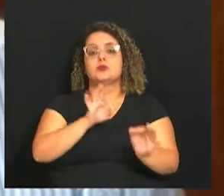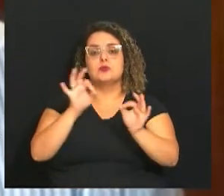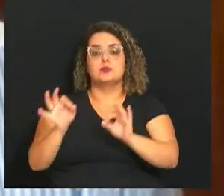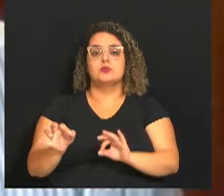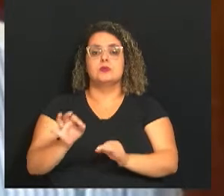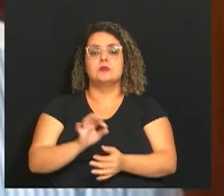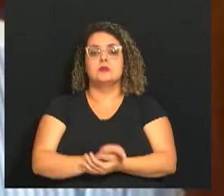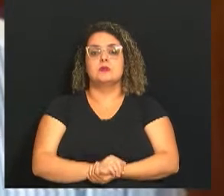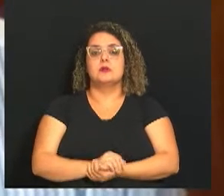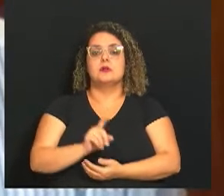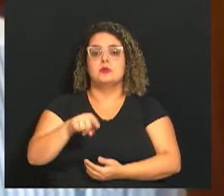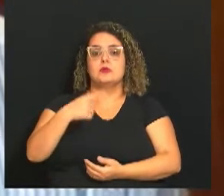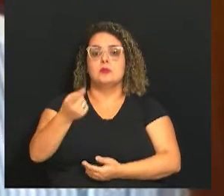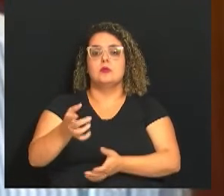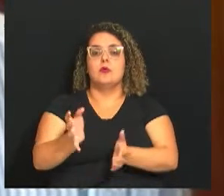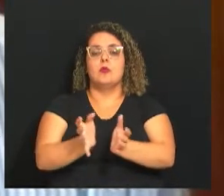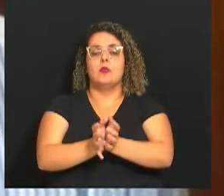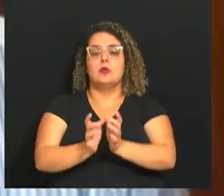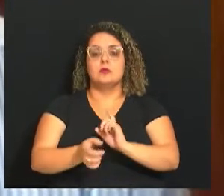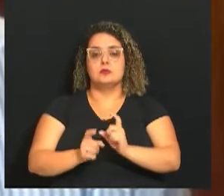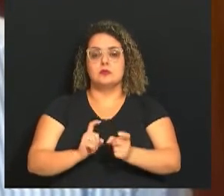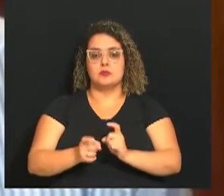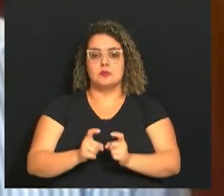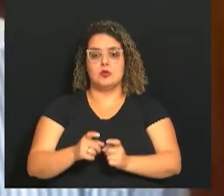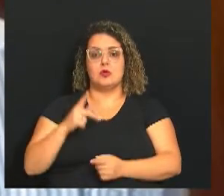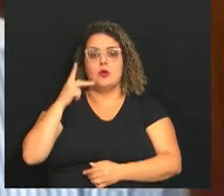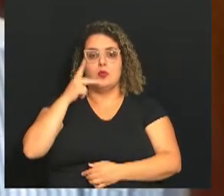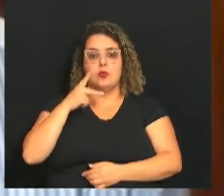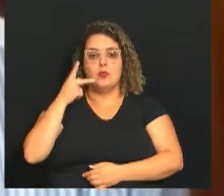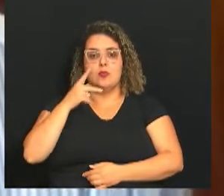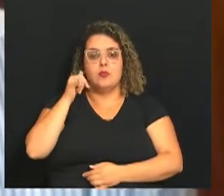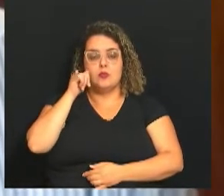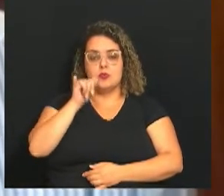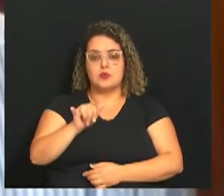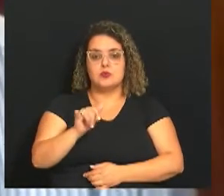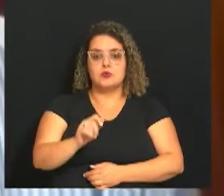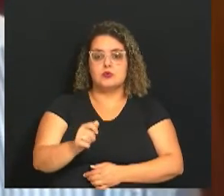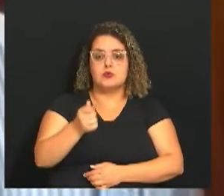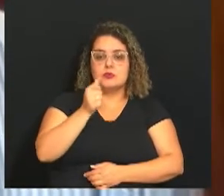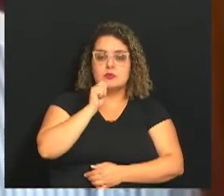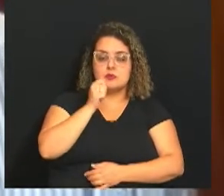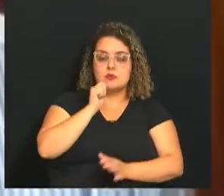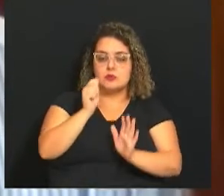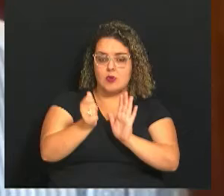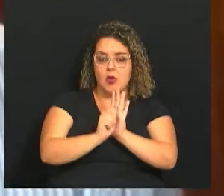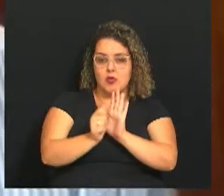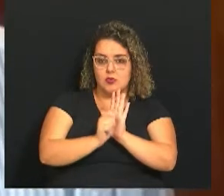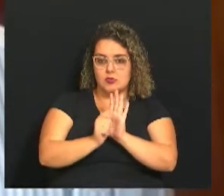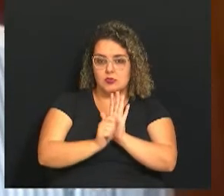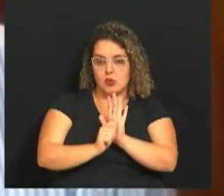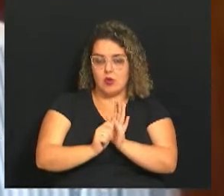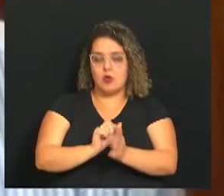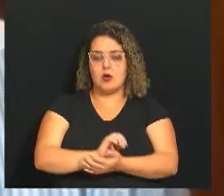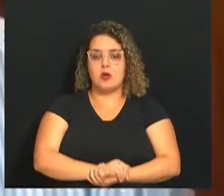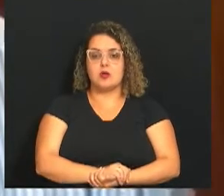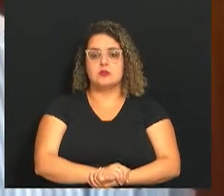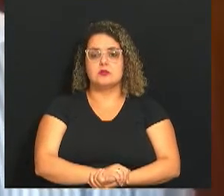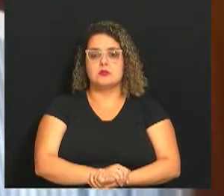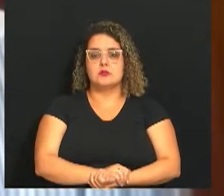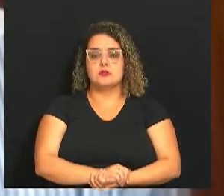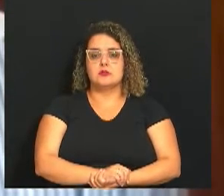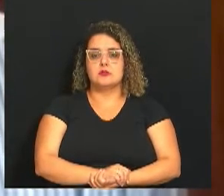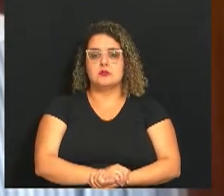a próxima Comissão de Políticas de Prevenção às Drogas, sempre focada nesse